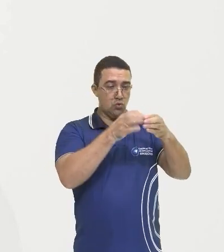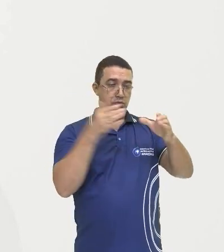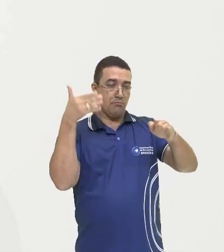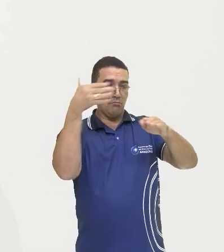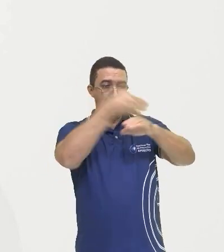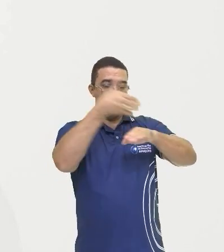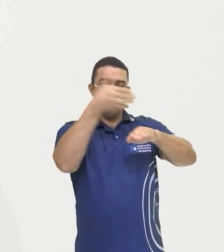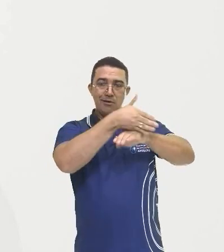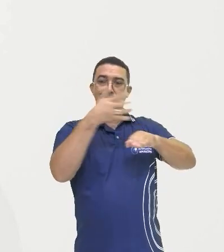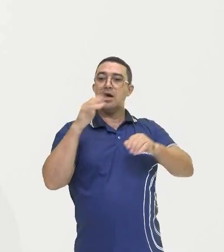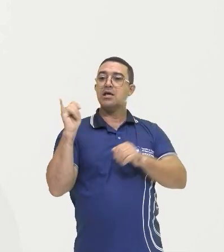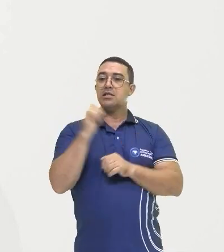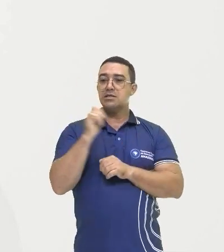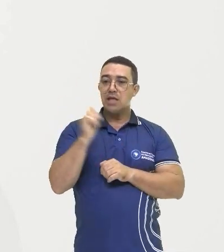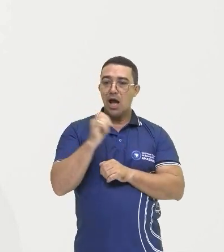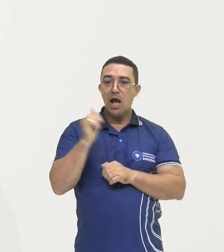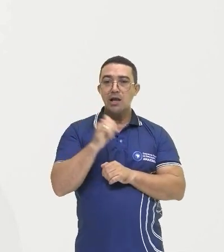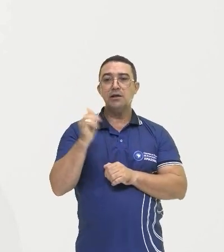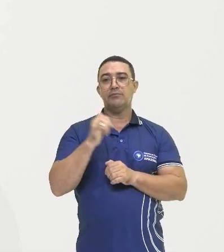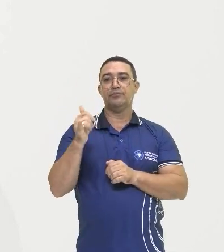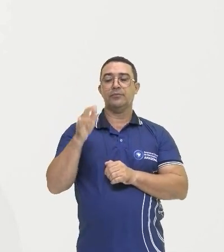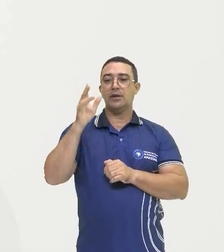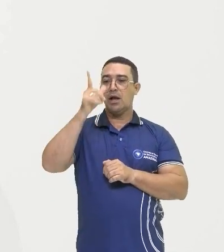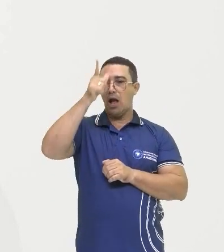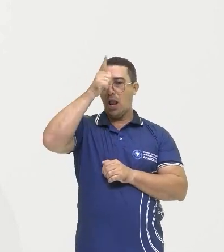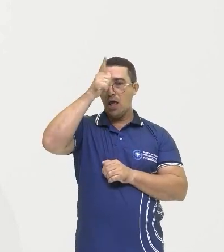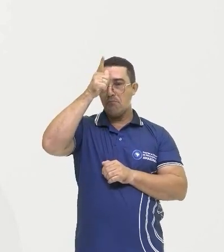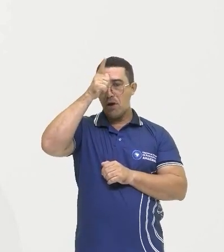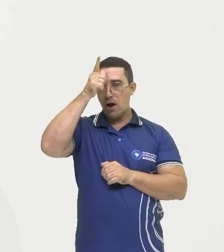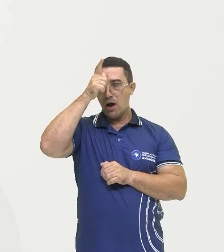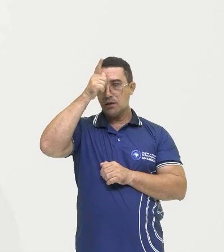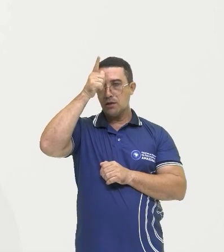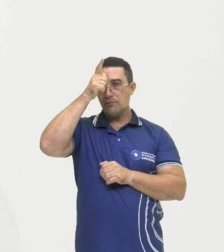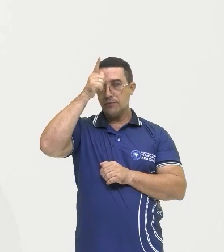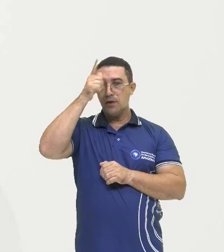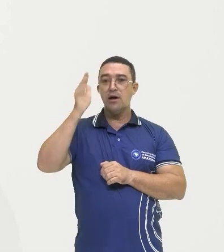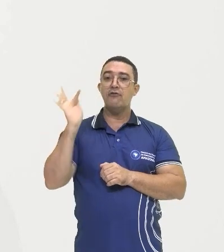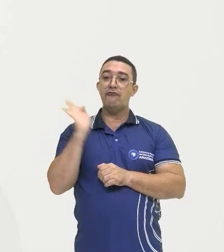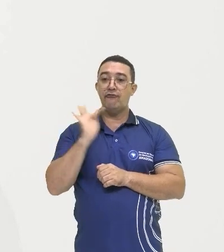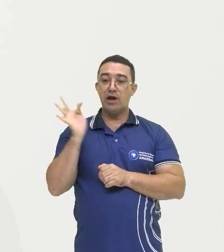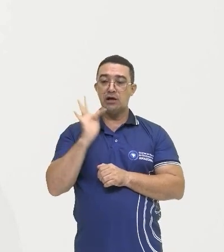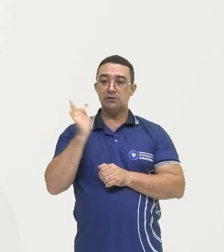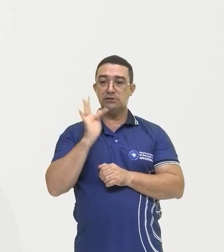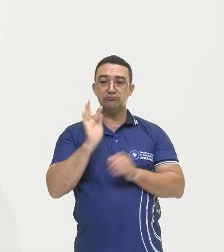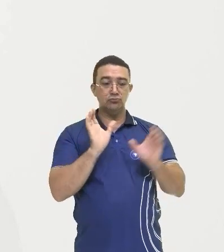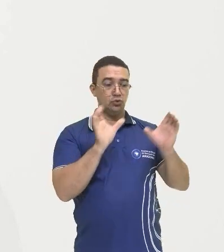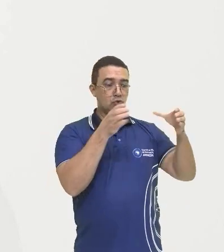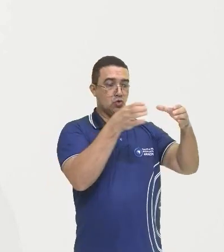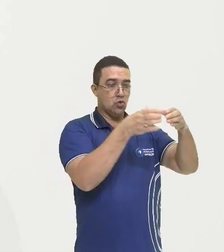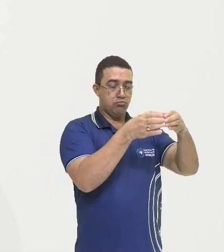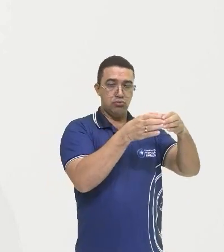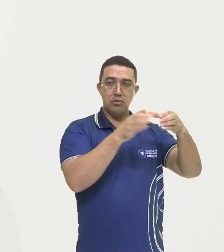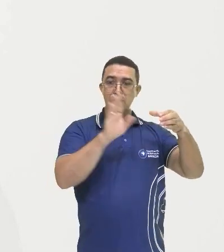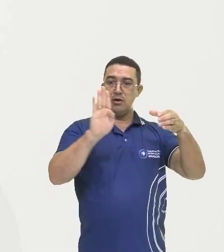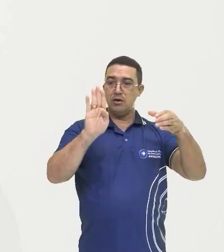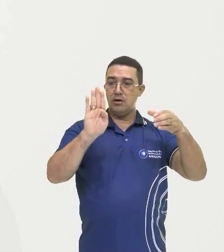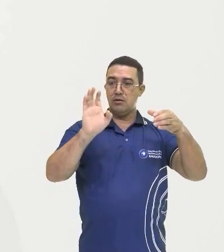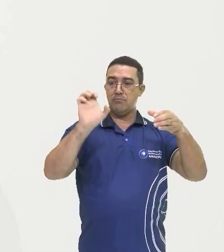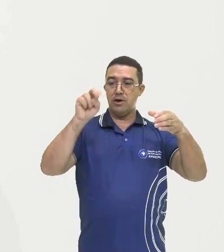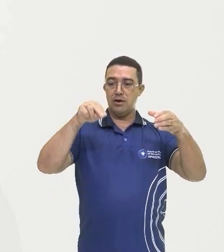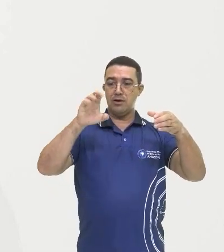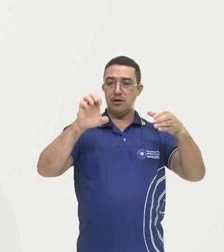a Itália, a Alemanha Ocidental, tá certo? A França e formaram